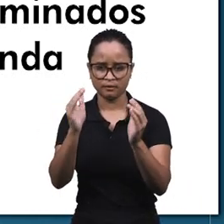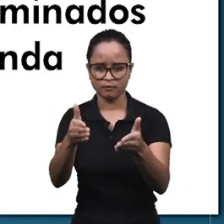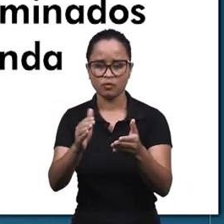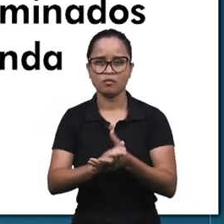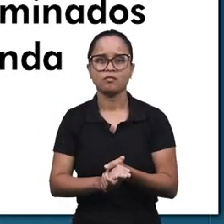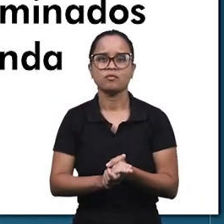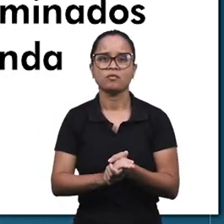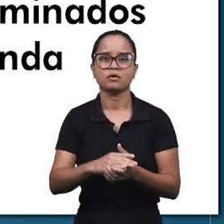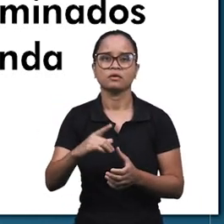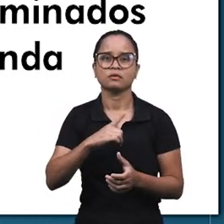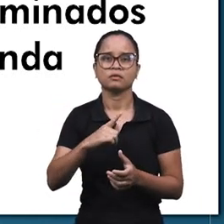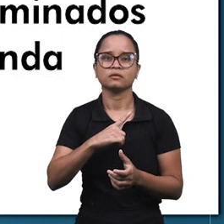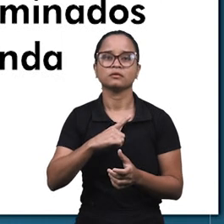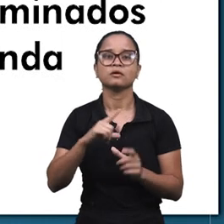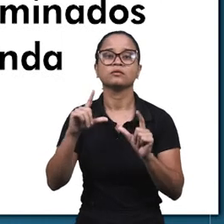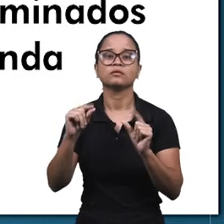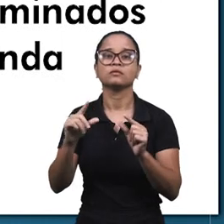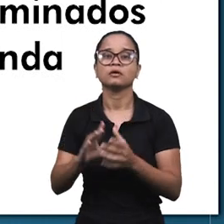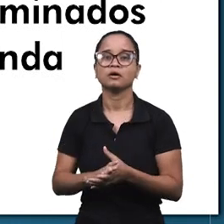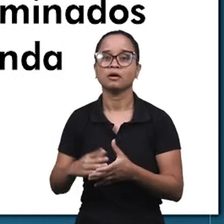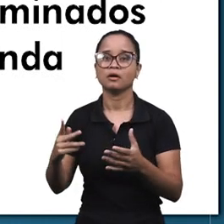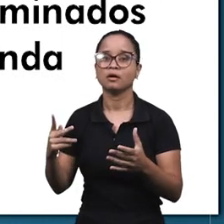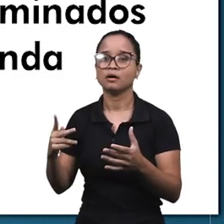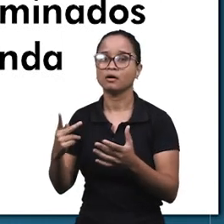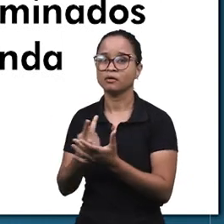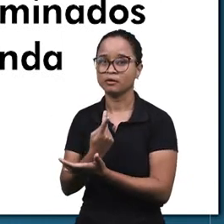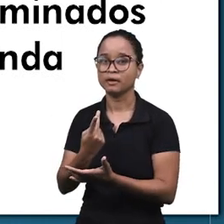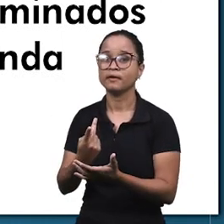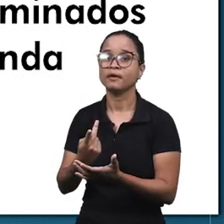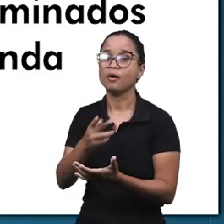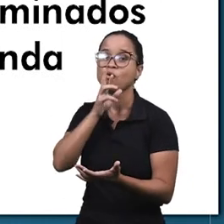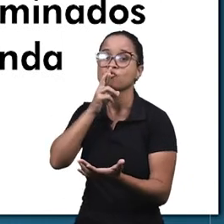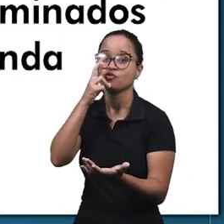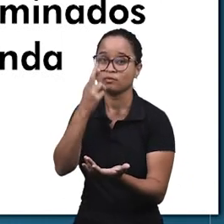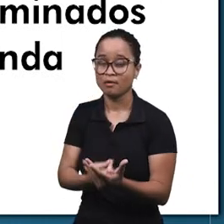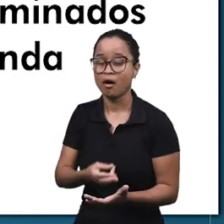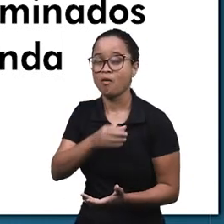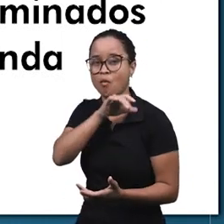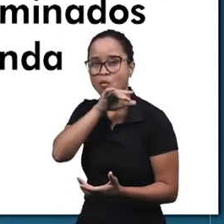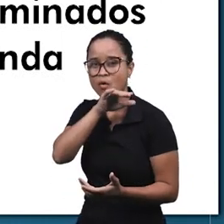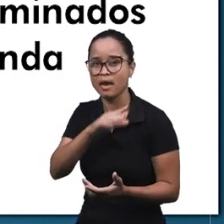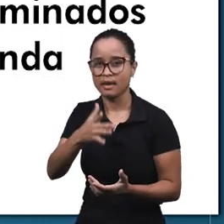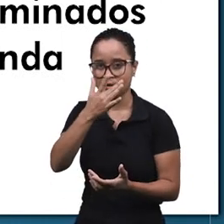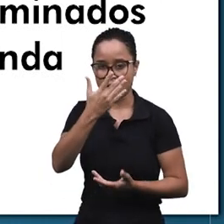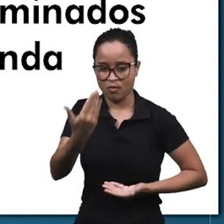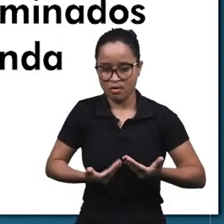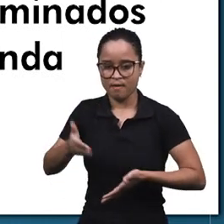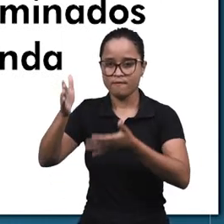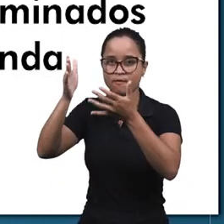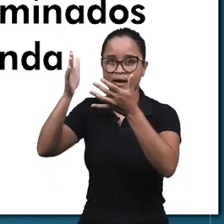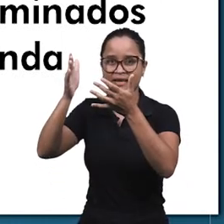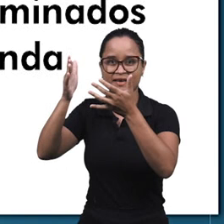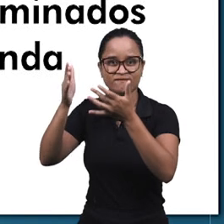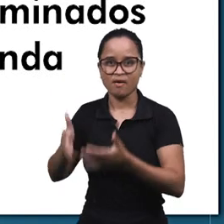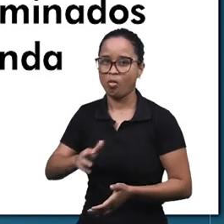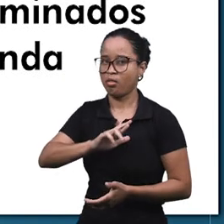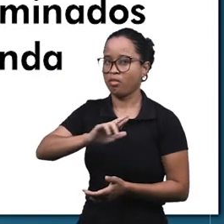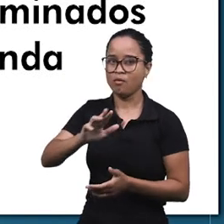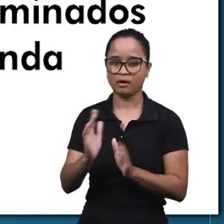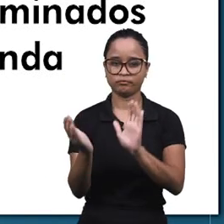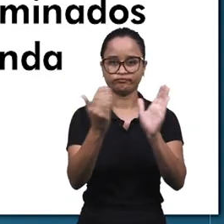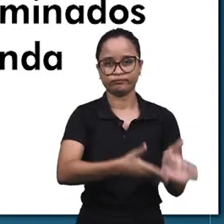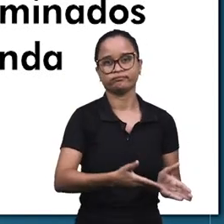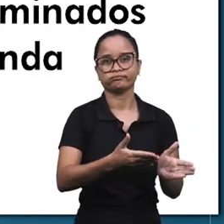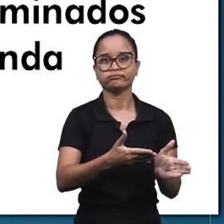a juízos que estão determinados aos infiéis, encontrados no comentário da segunda